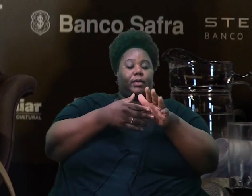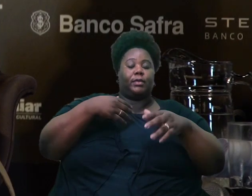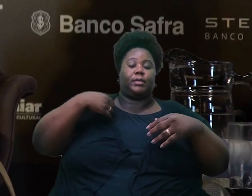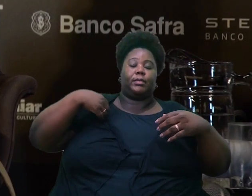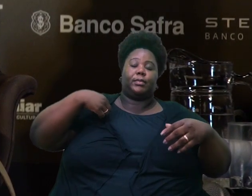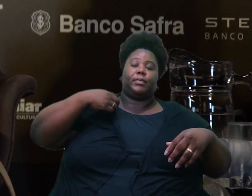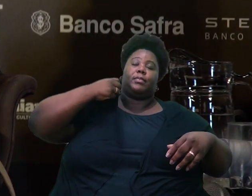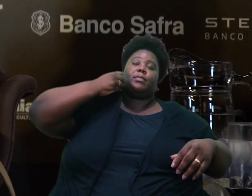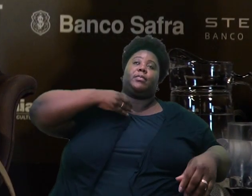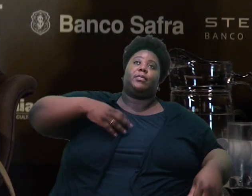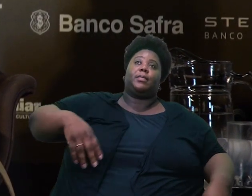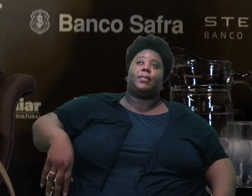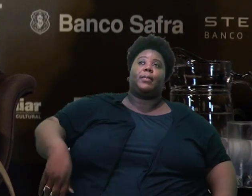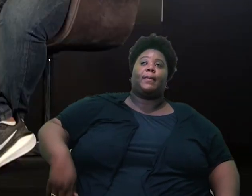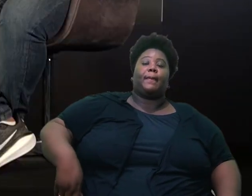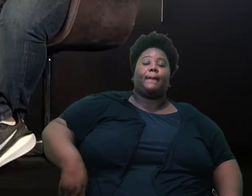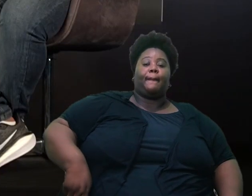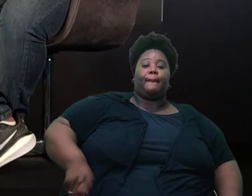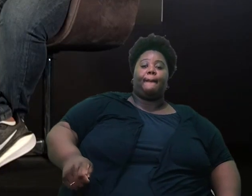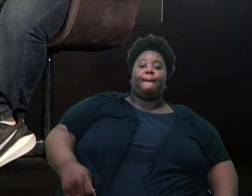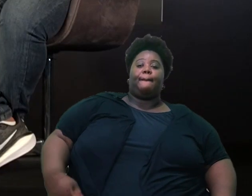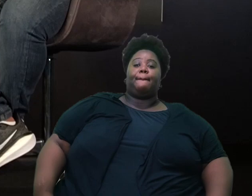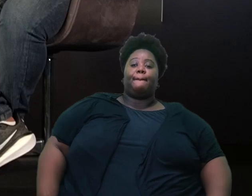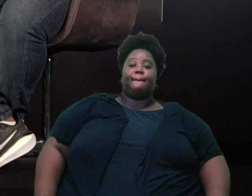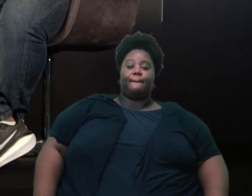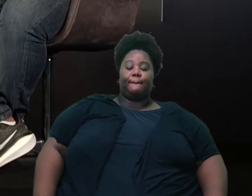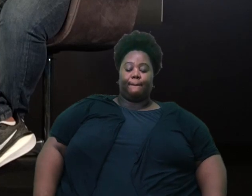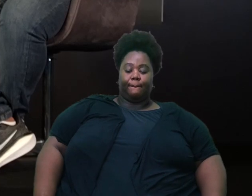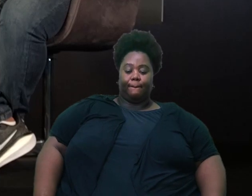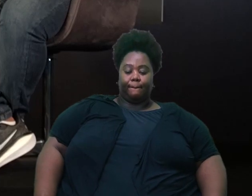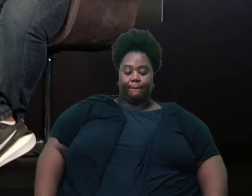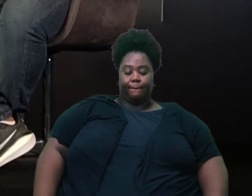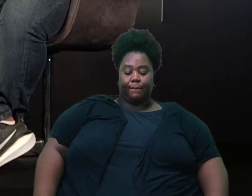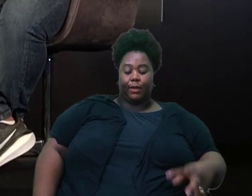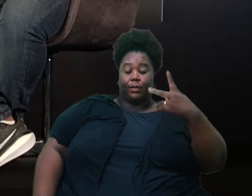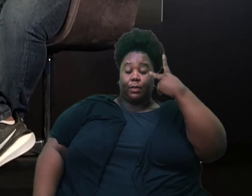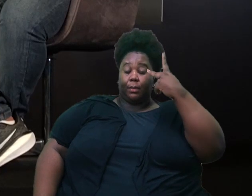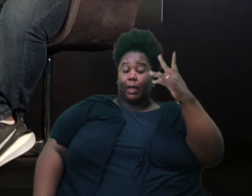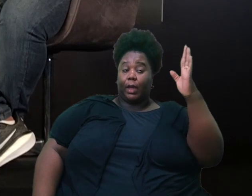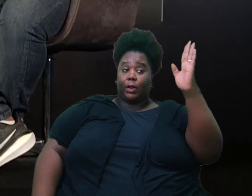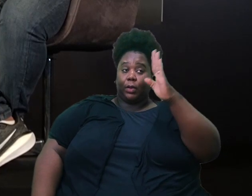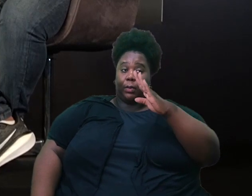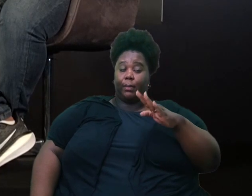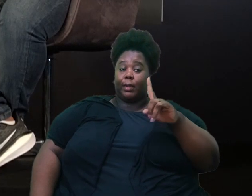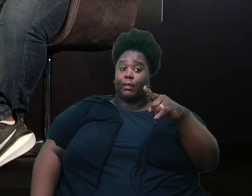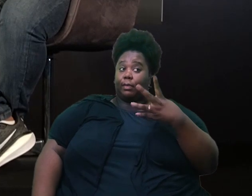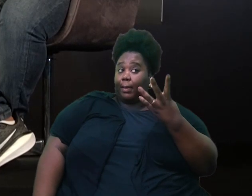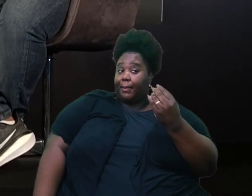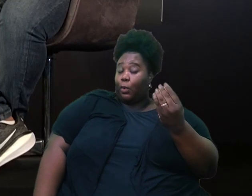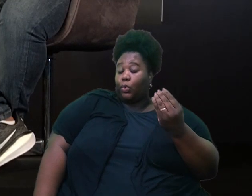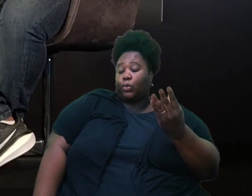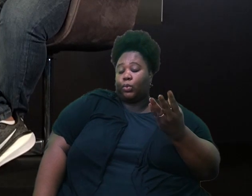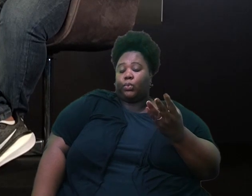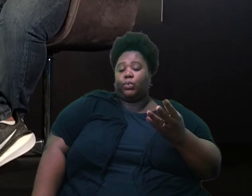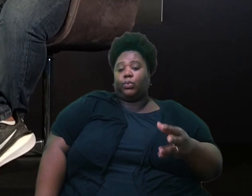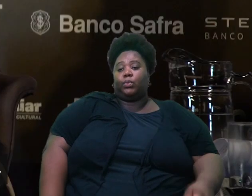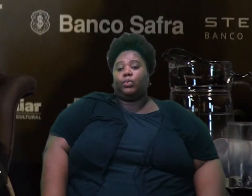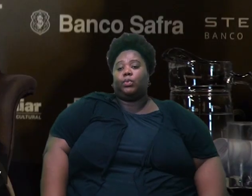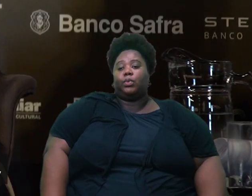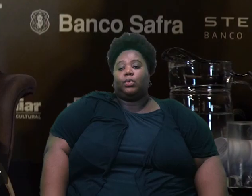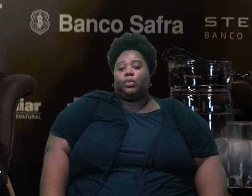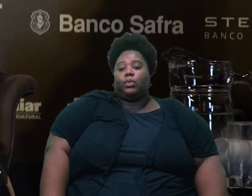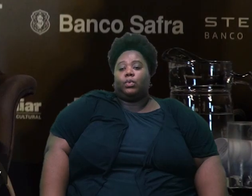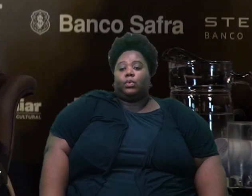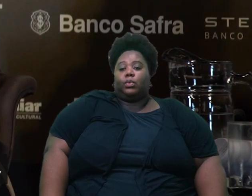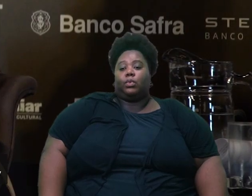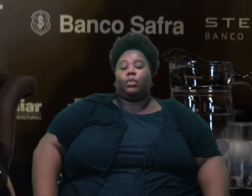5ª ou 6ª impressão. O que para o Brasil é um fenômeno, né? Porque não é